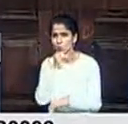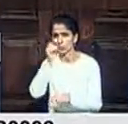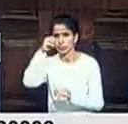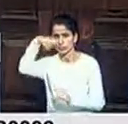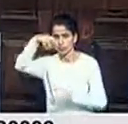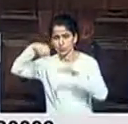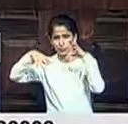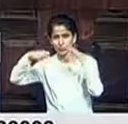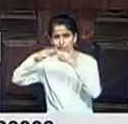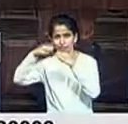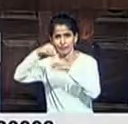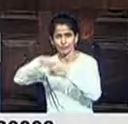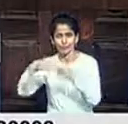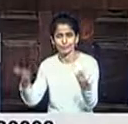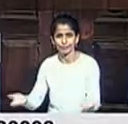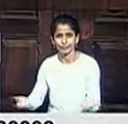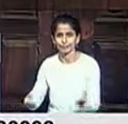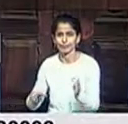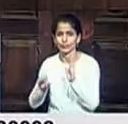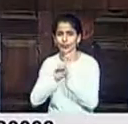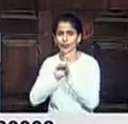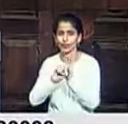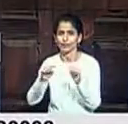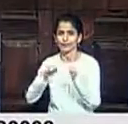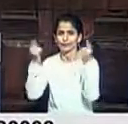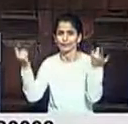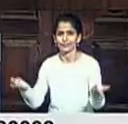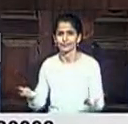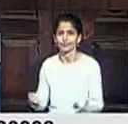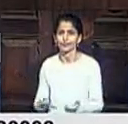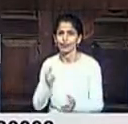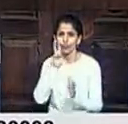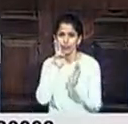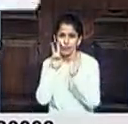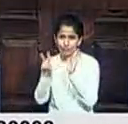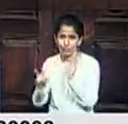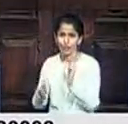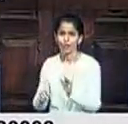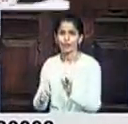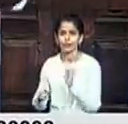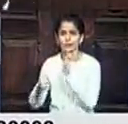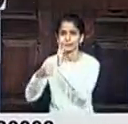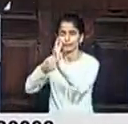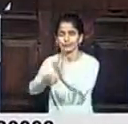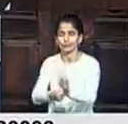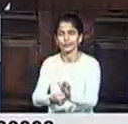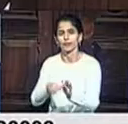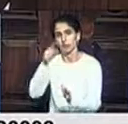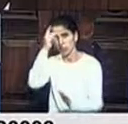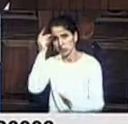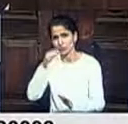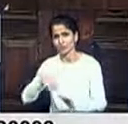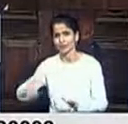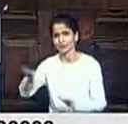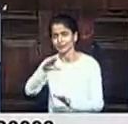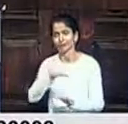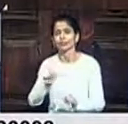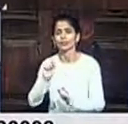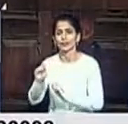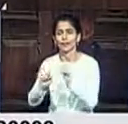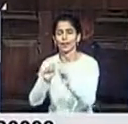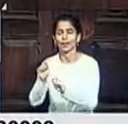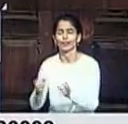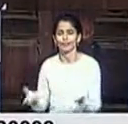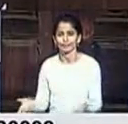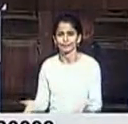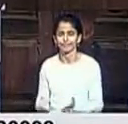deputados, isso é inconstitucional, eles teriam que mostrar o impacto dessa medida e quem seria impactado. Como é que eles